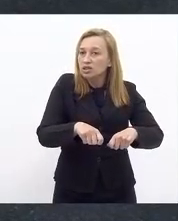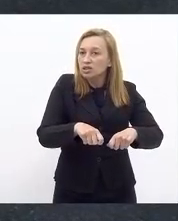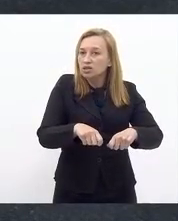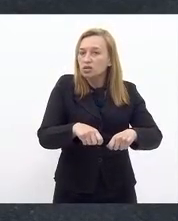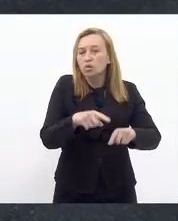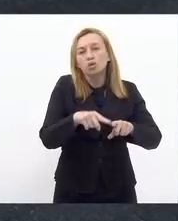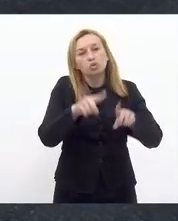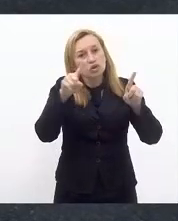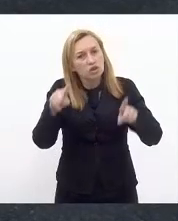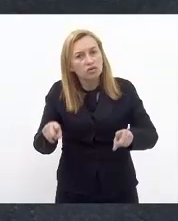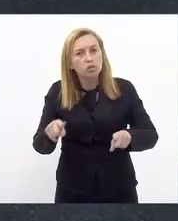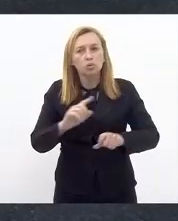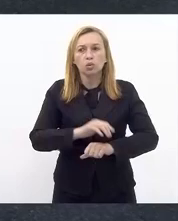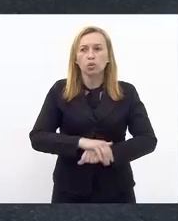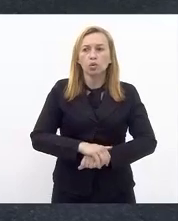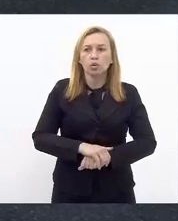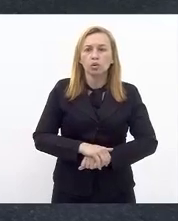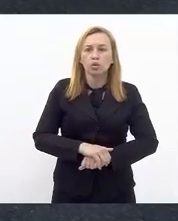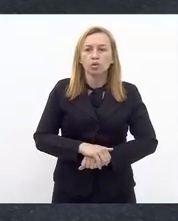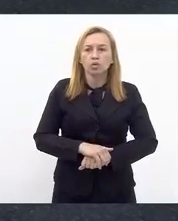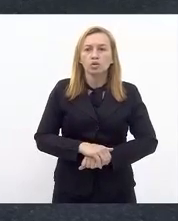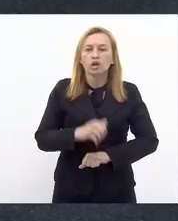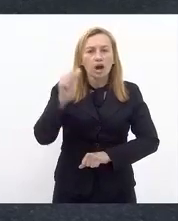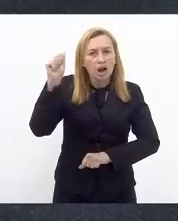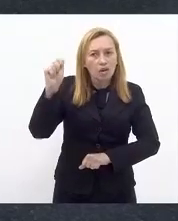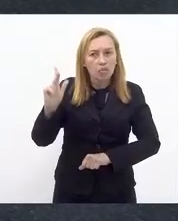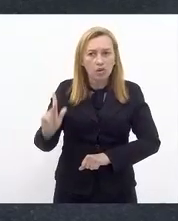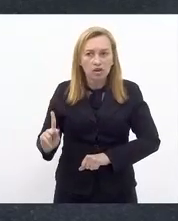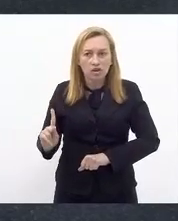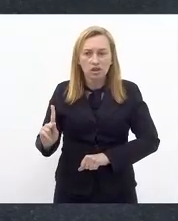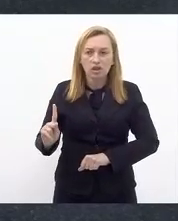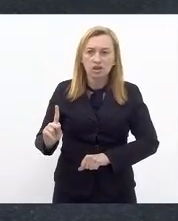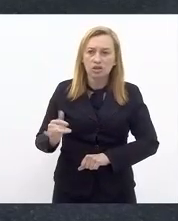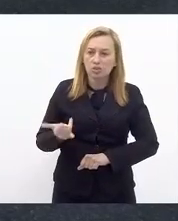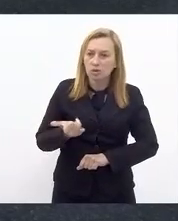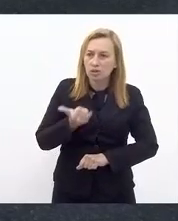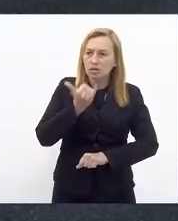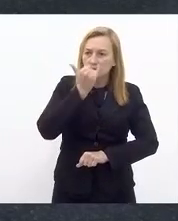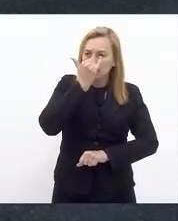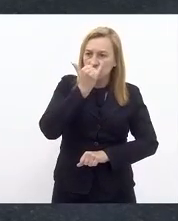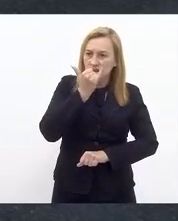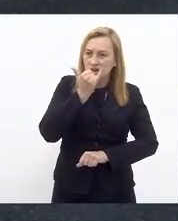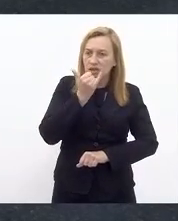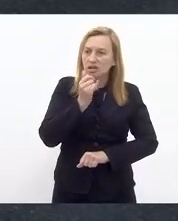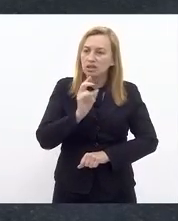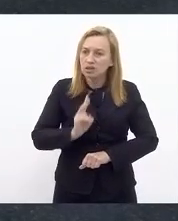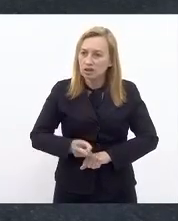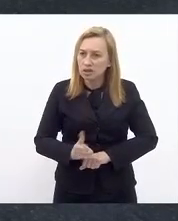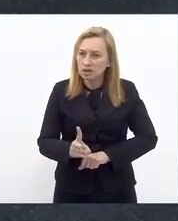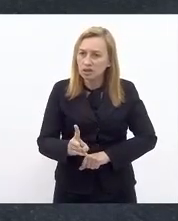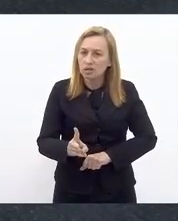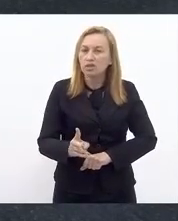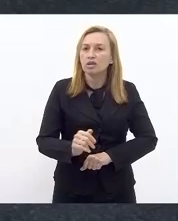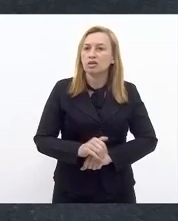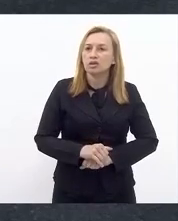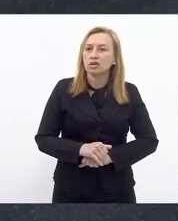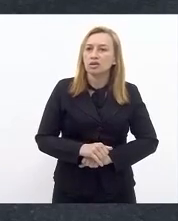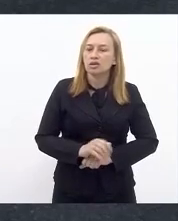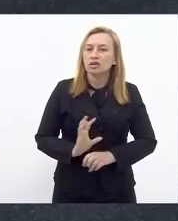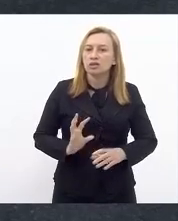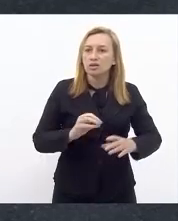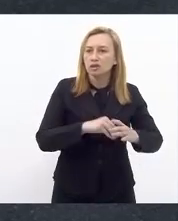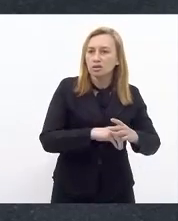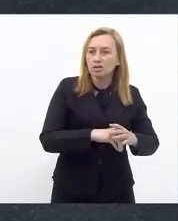que o servidor será aposentado por invalidez permanente sendo os proventos integrais